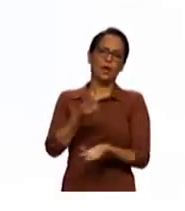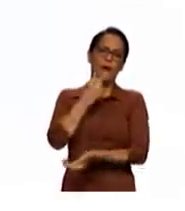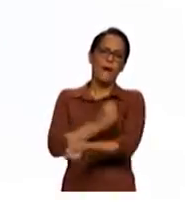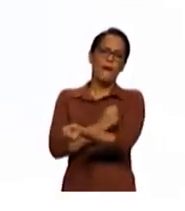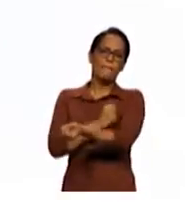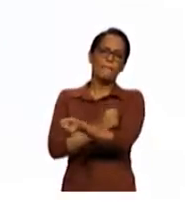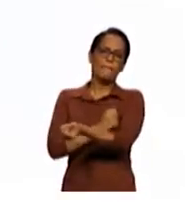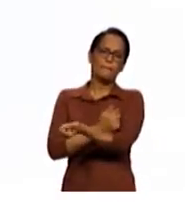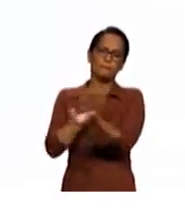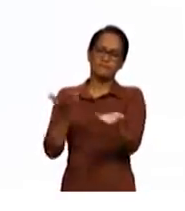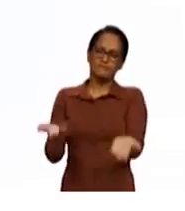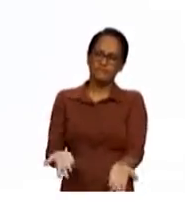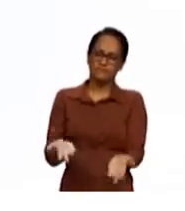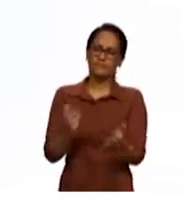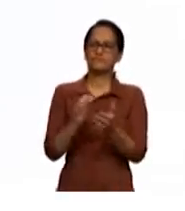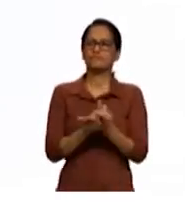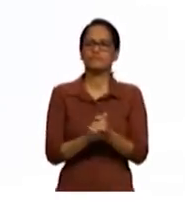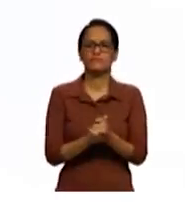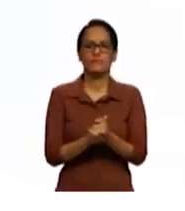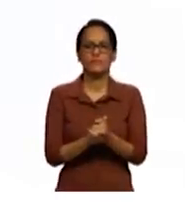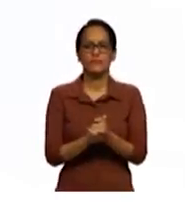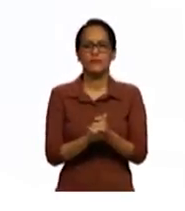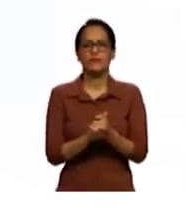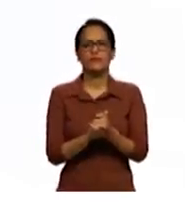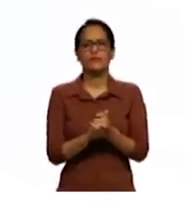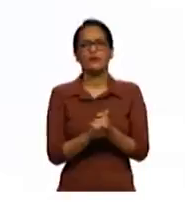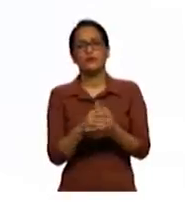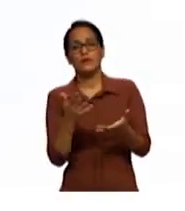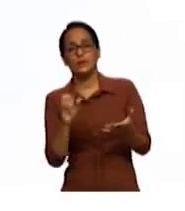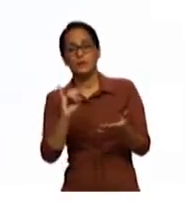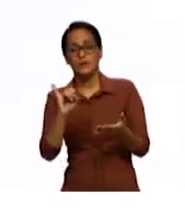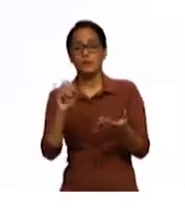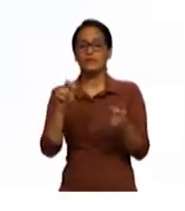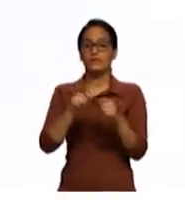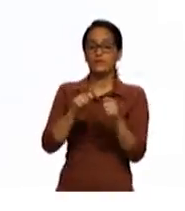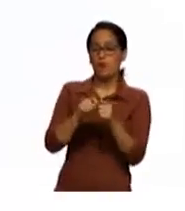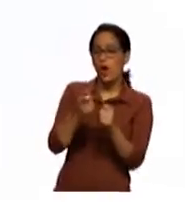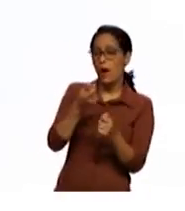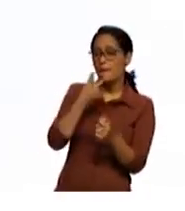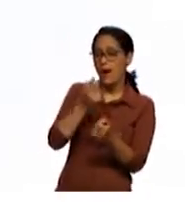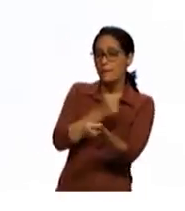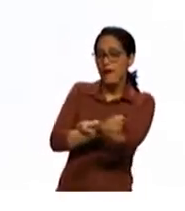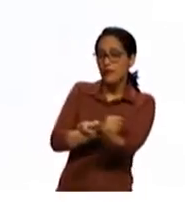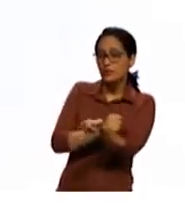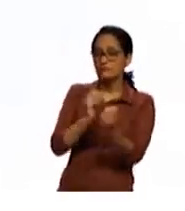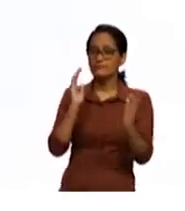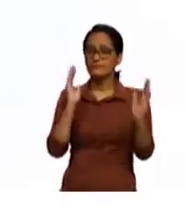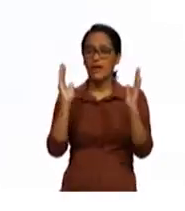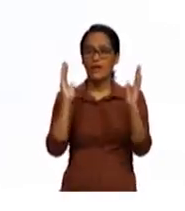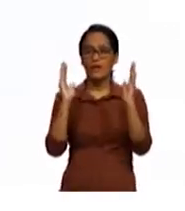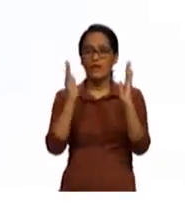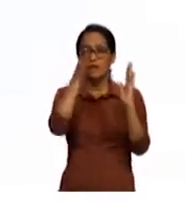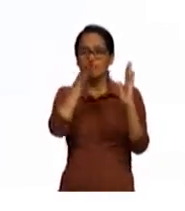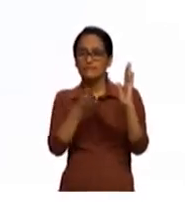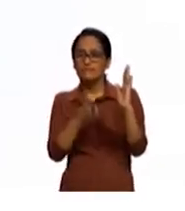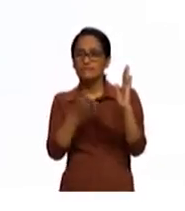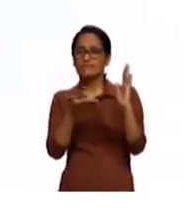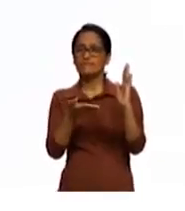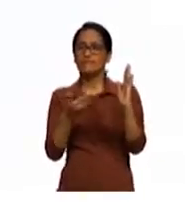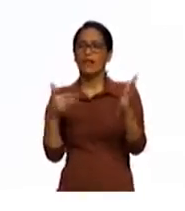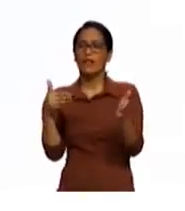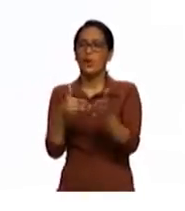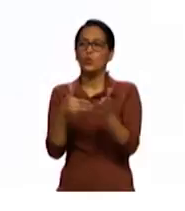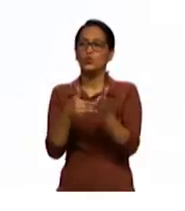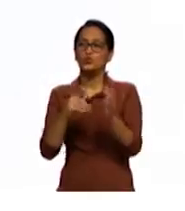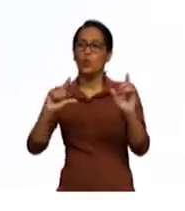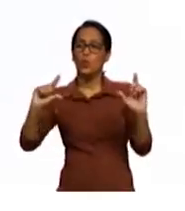anabolizante, exercício sem anabolizante fica no meio termo e um pouquinho o exercício com anabolizante, até chegar na